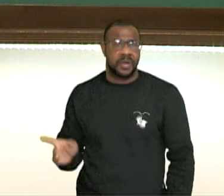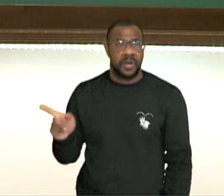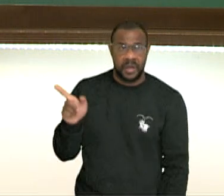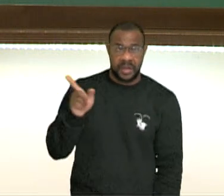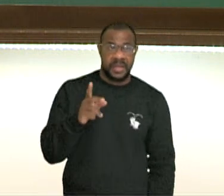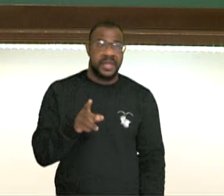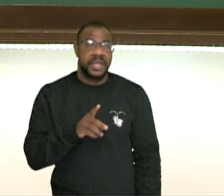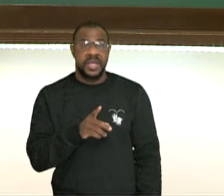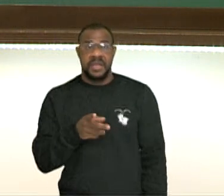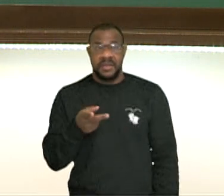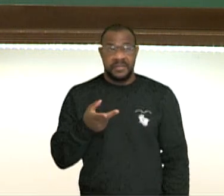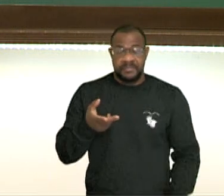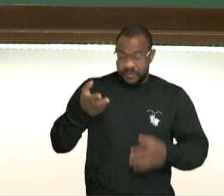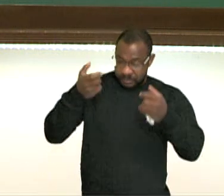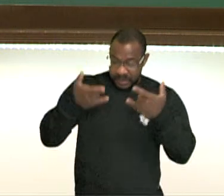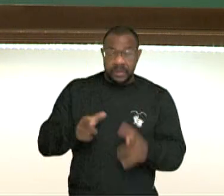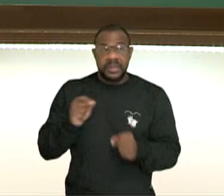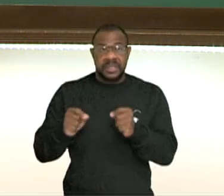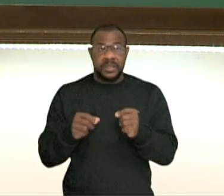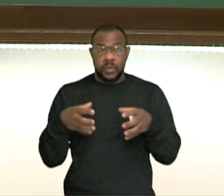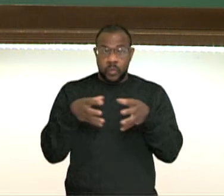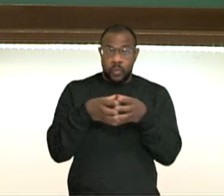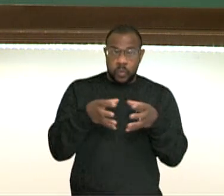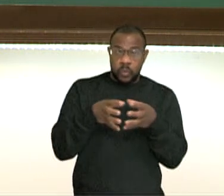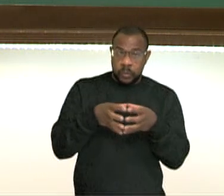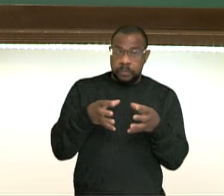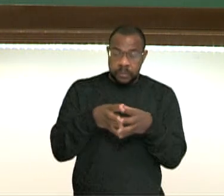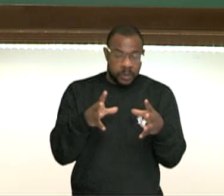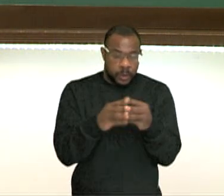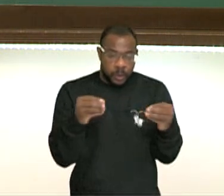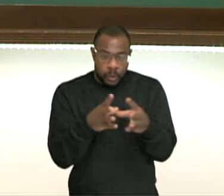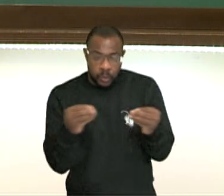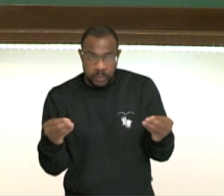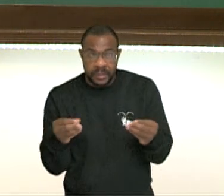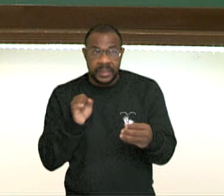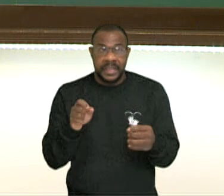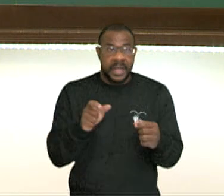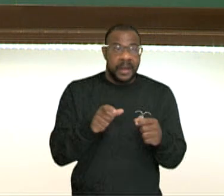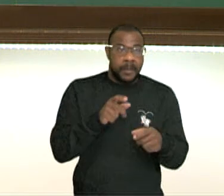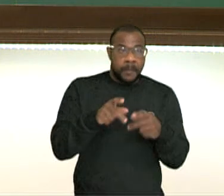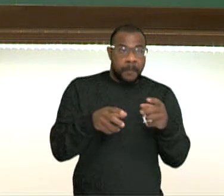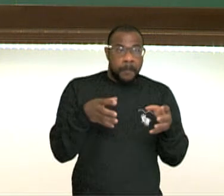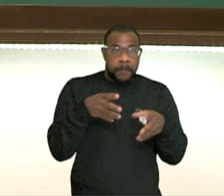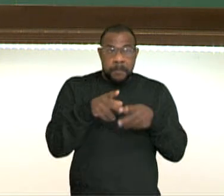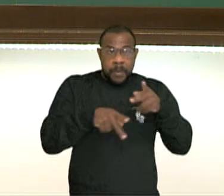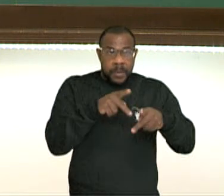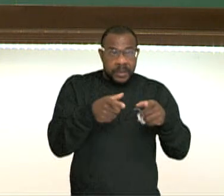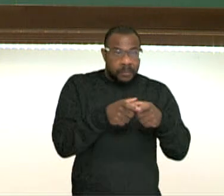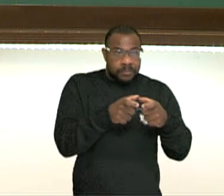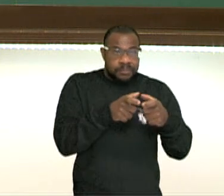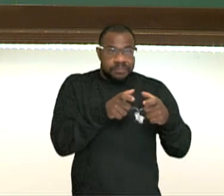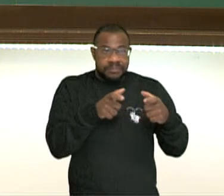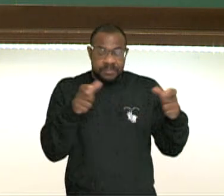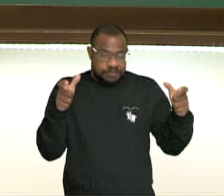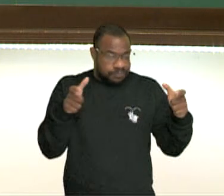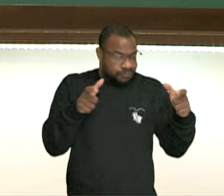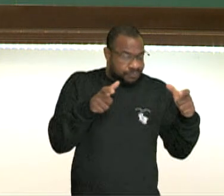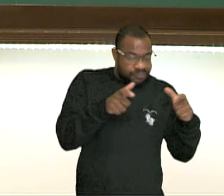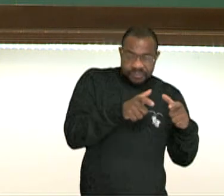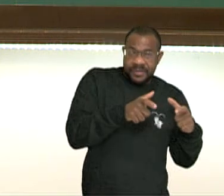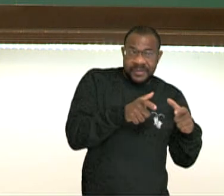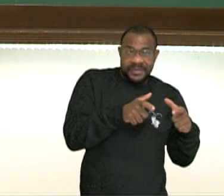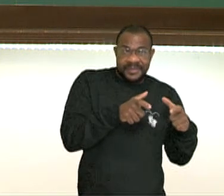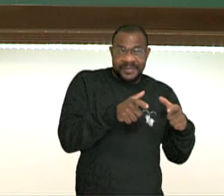Quando, disse que a espécie encontra-se ameaçada quando a população decresce. Então, no momento em que a população decresce,